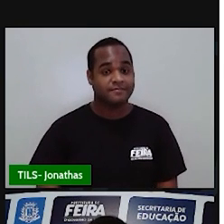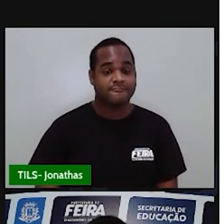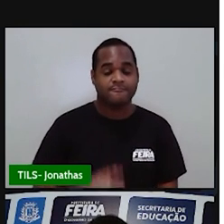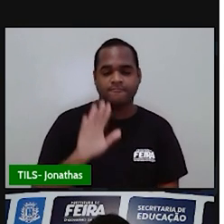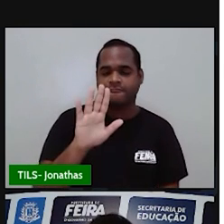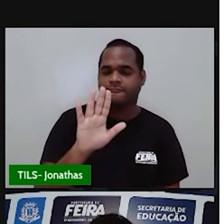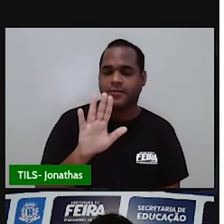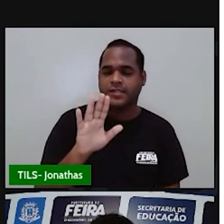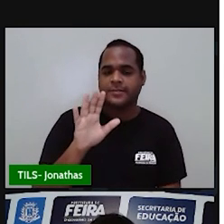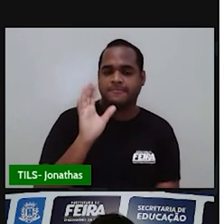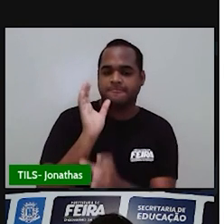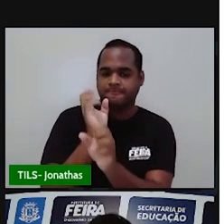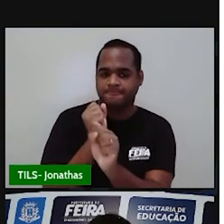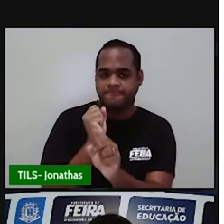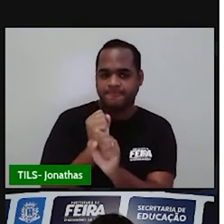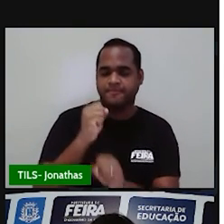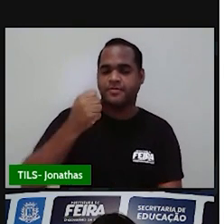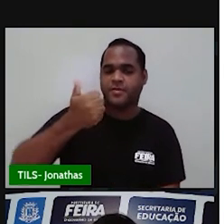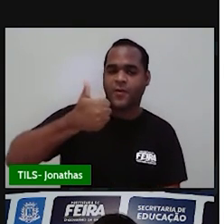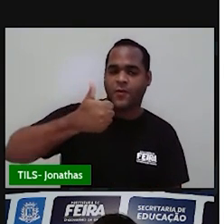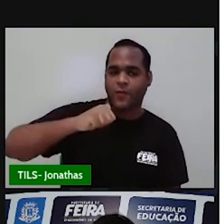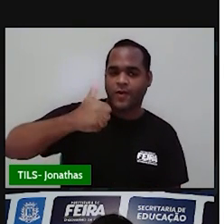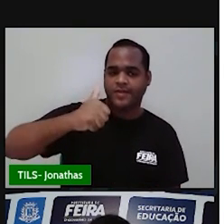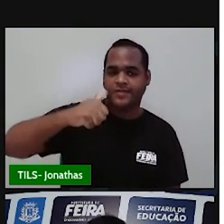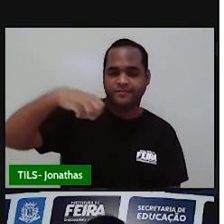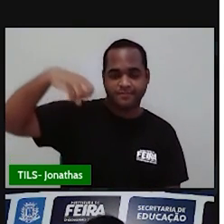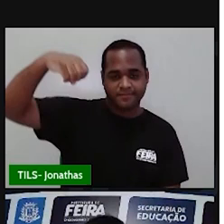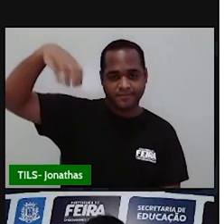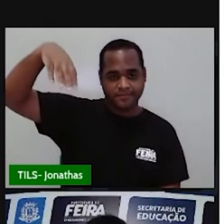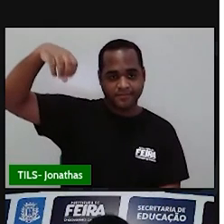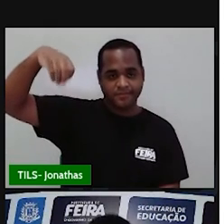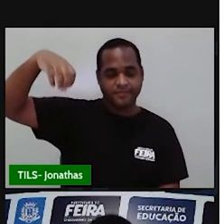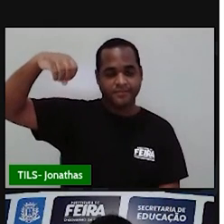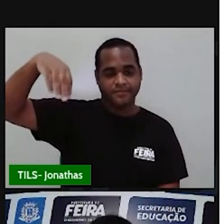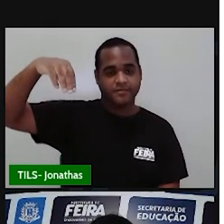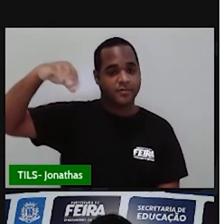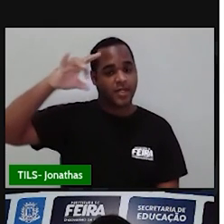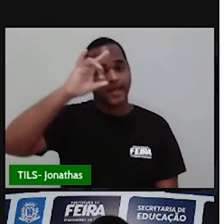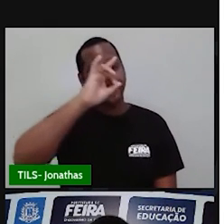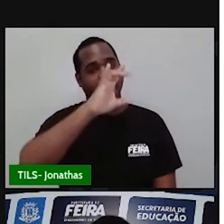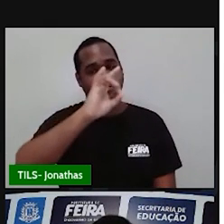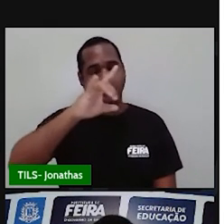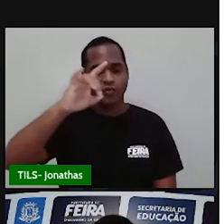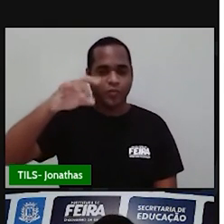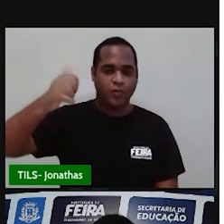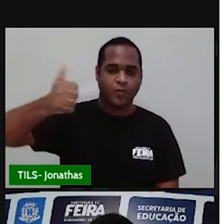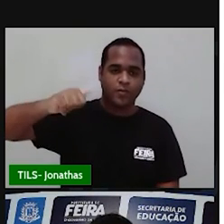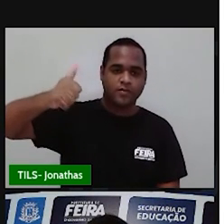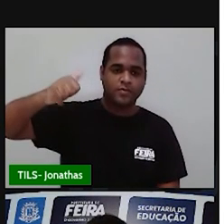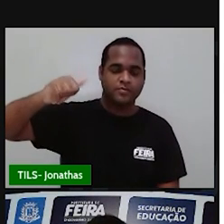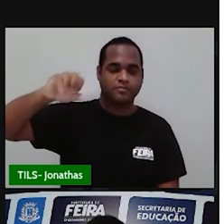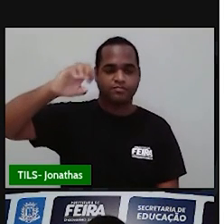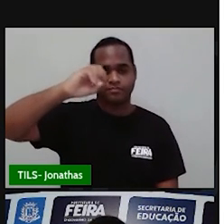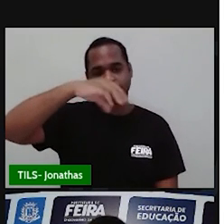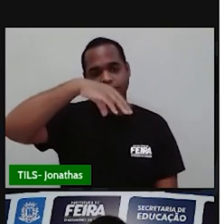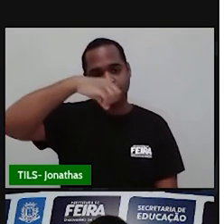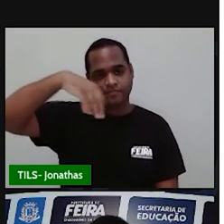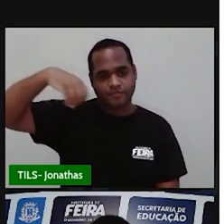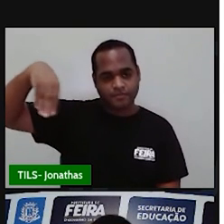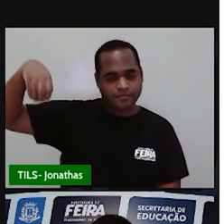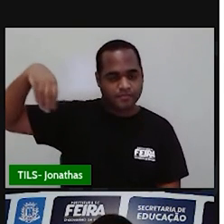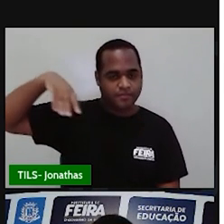Mas, no total, são 11 lâmpadas consumindo isso. São 11